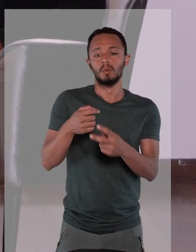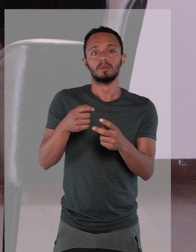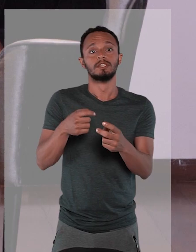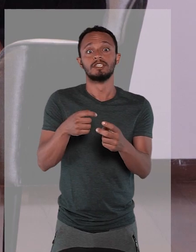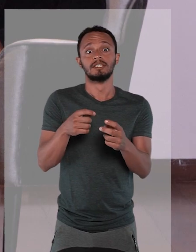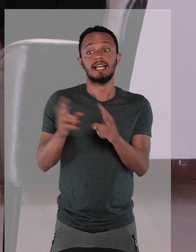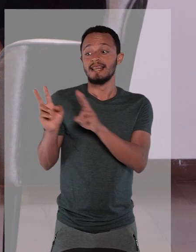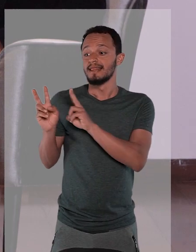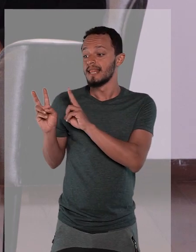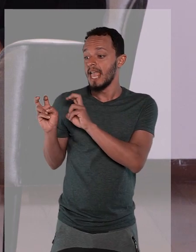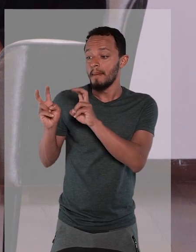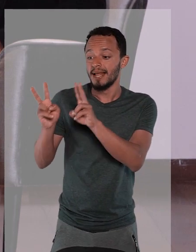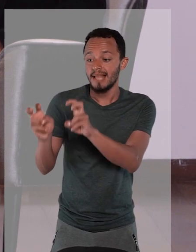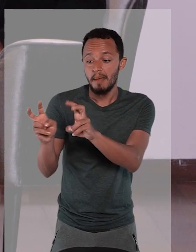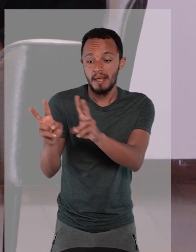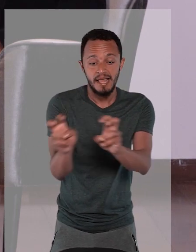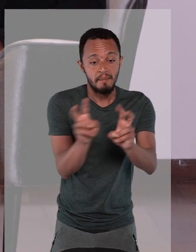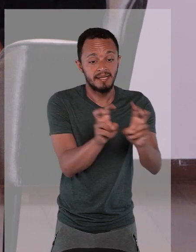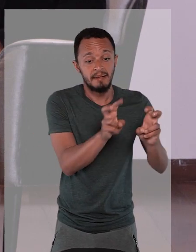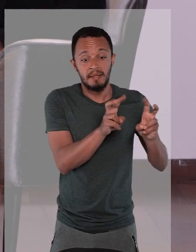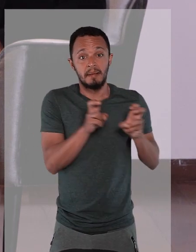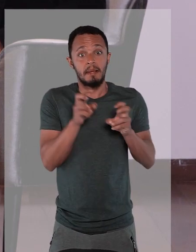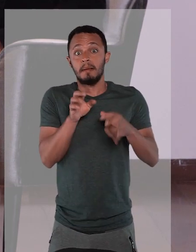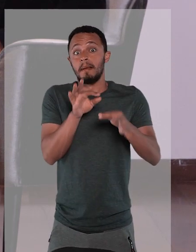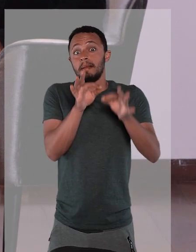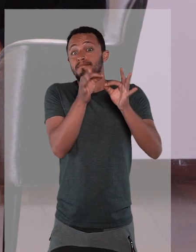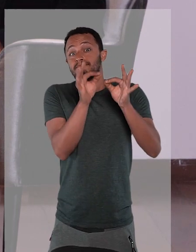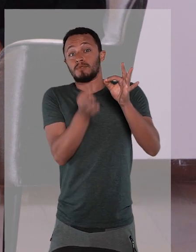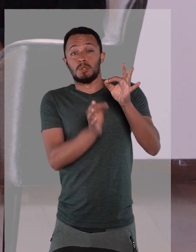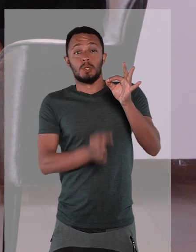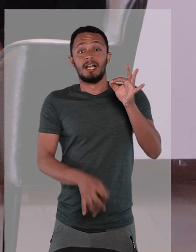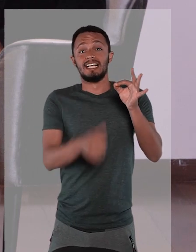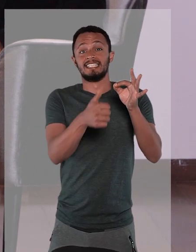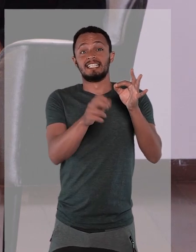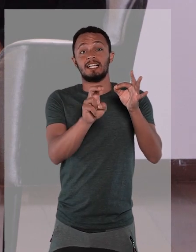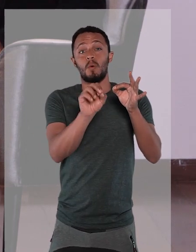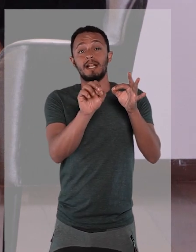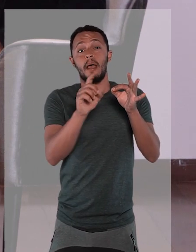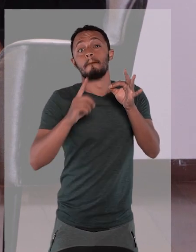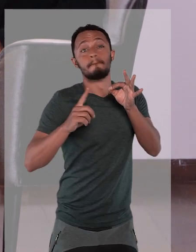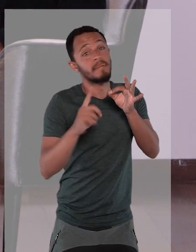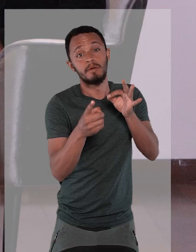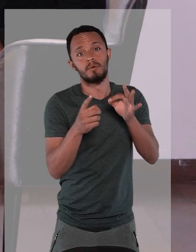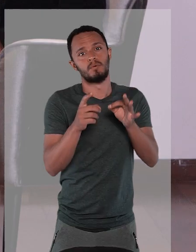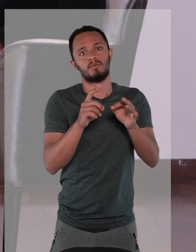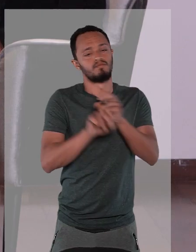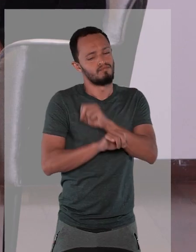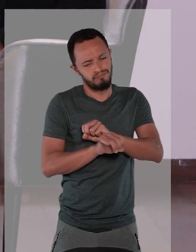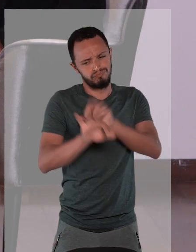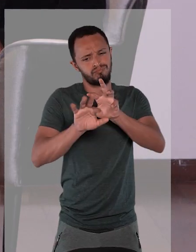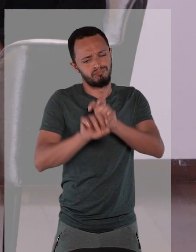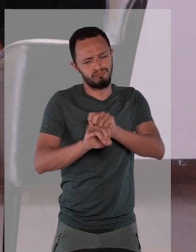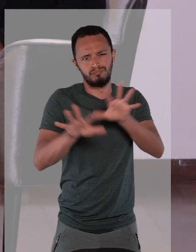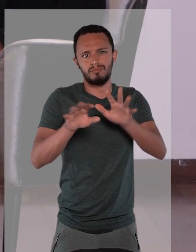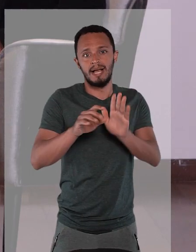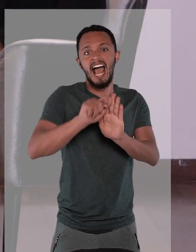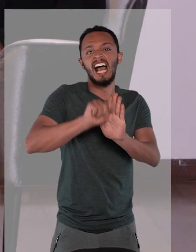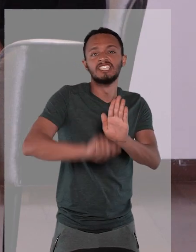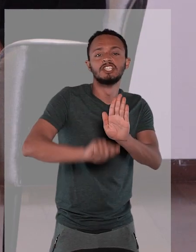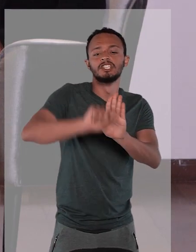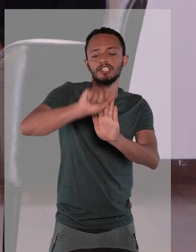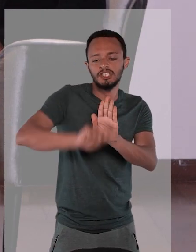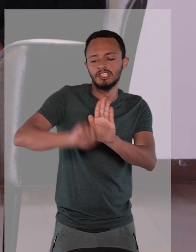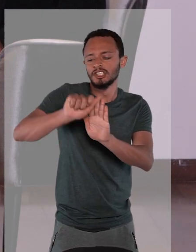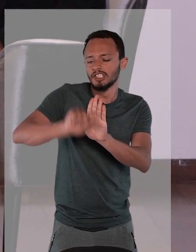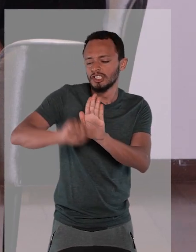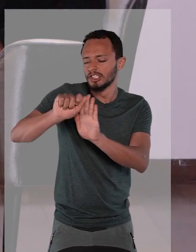impacto social e econômico enorme. E eu comecei a escrever as colunas, e o jornal tem uma limitação de espaço, né? Então, era cortada,